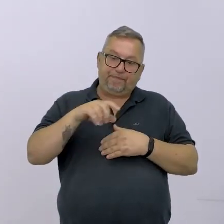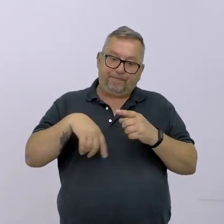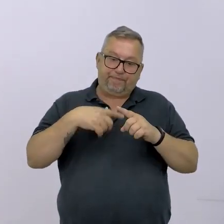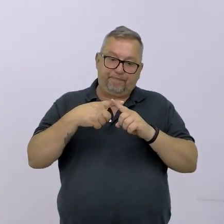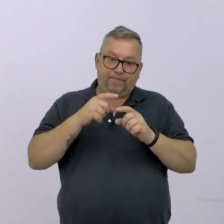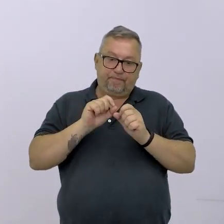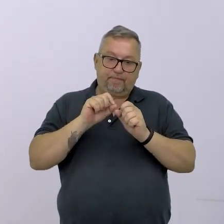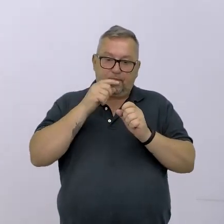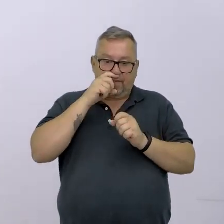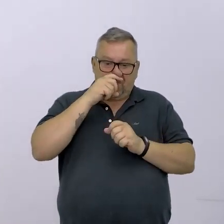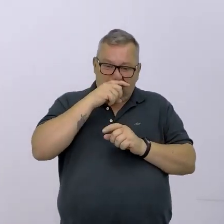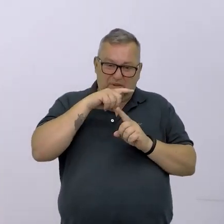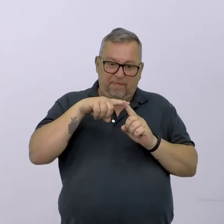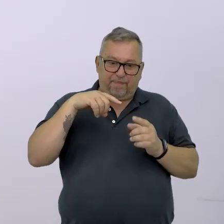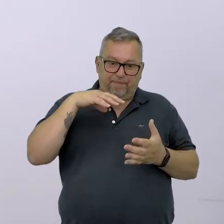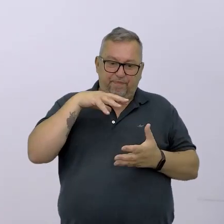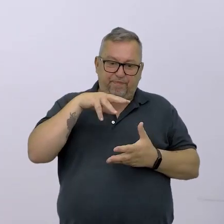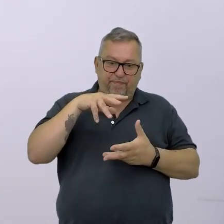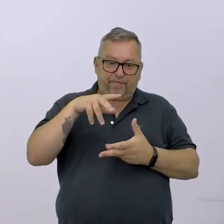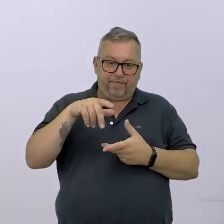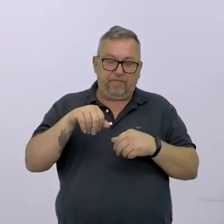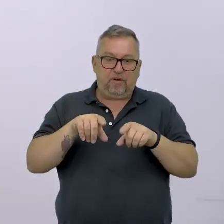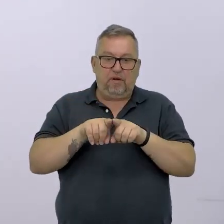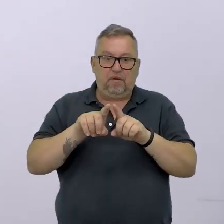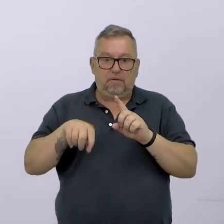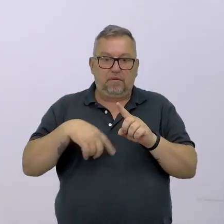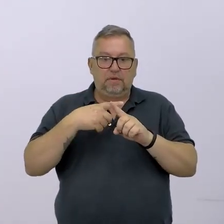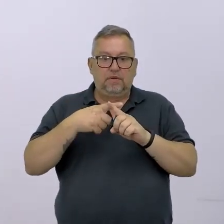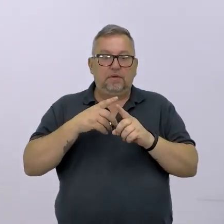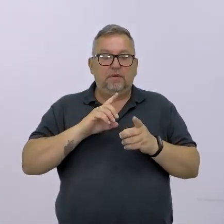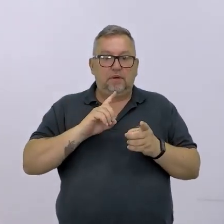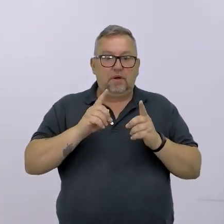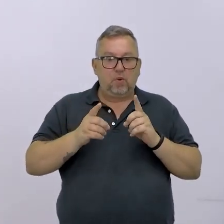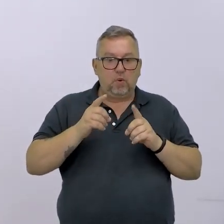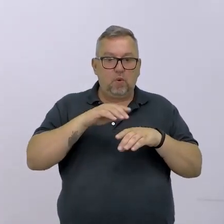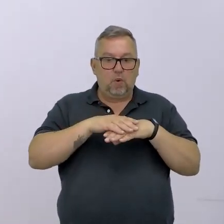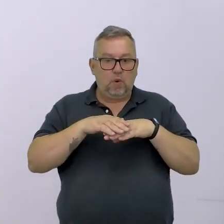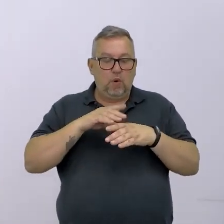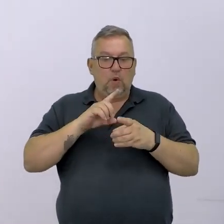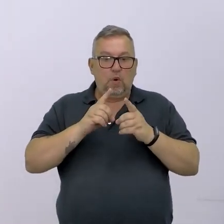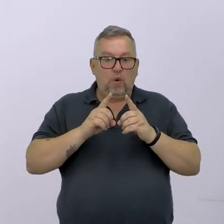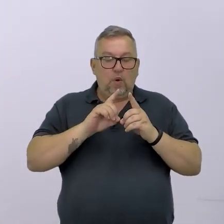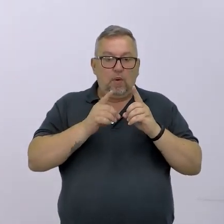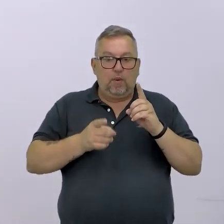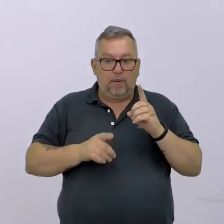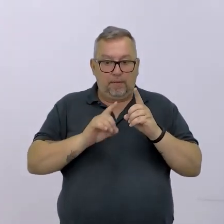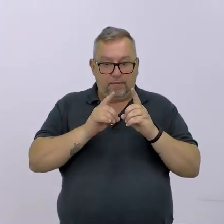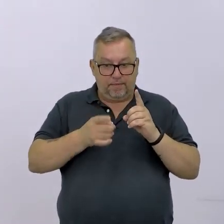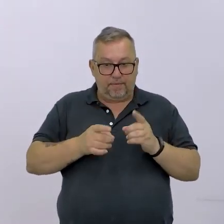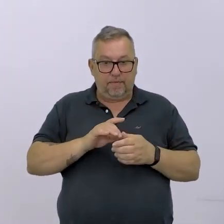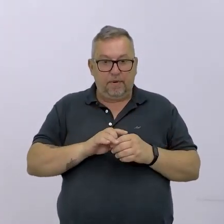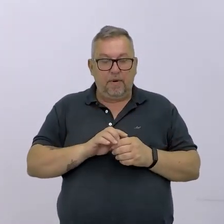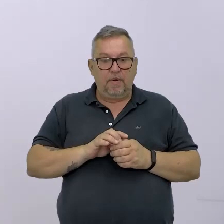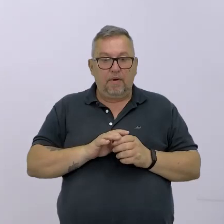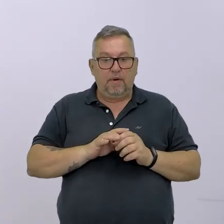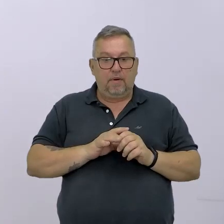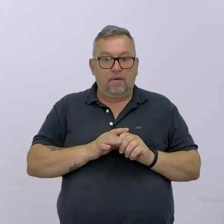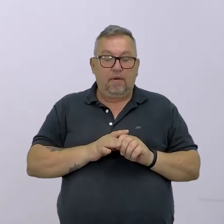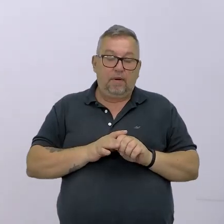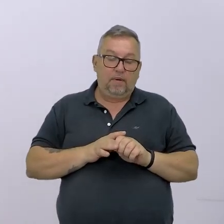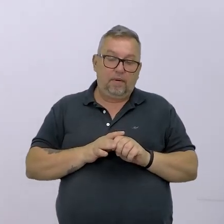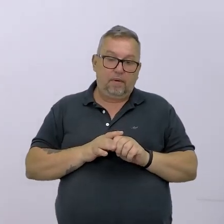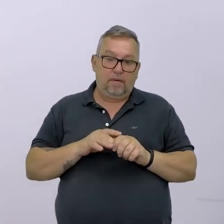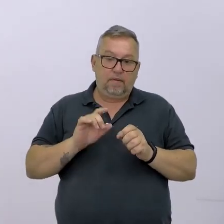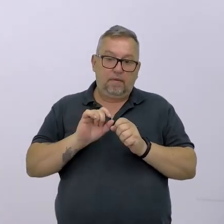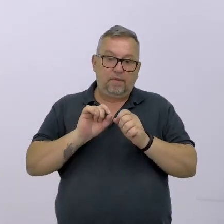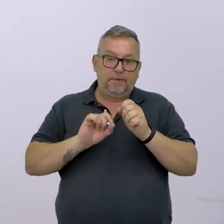mais global, ou então de um modo mais dialético ou dialógico, fazendo com que essas